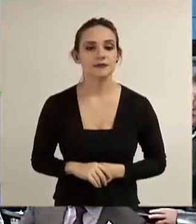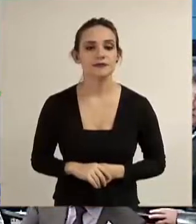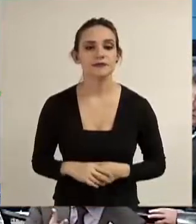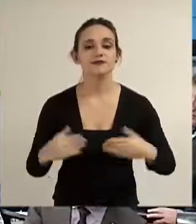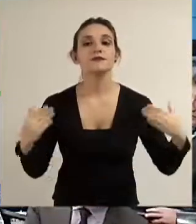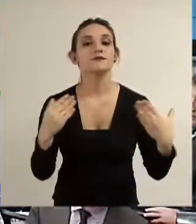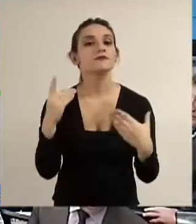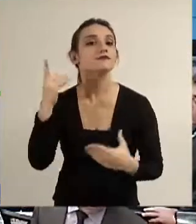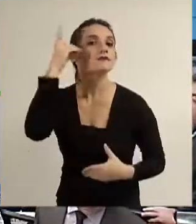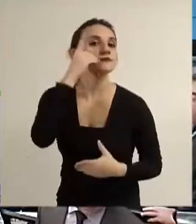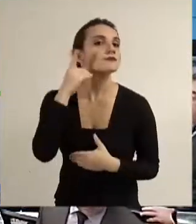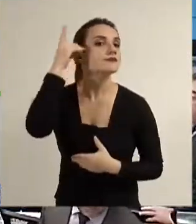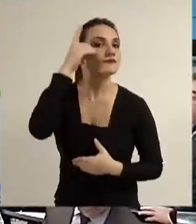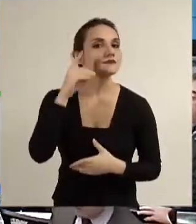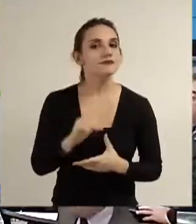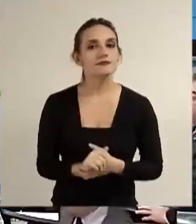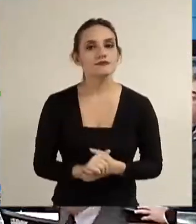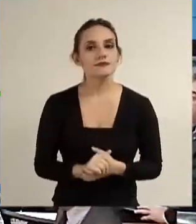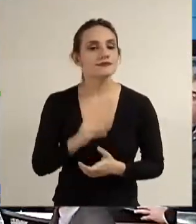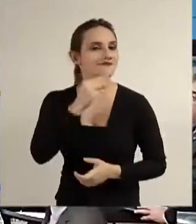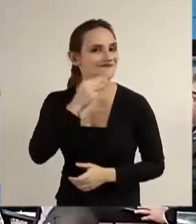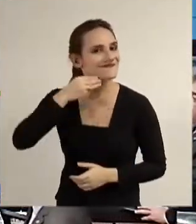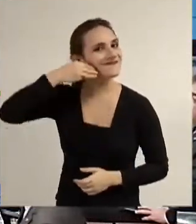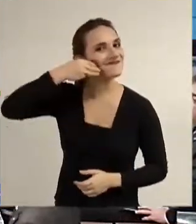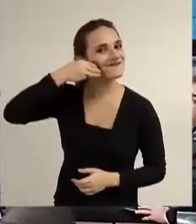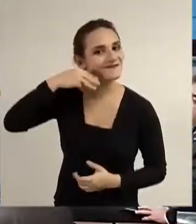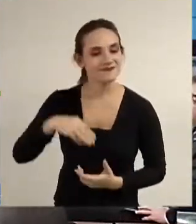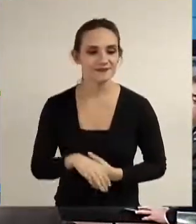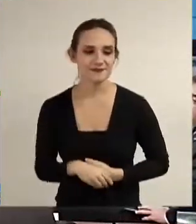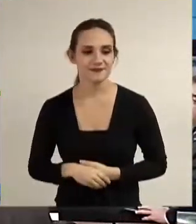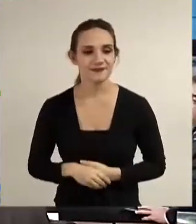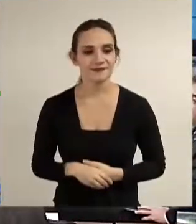Com a palavra, o ilustre deputado Marçal Filho.